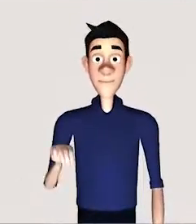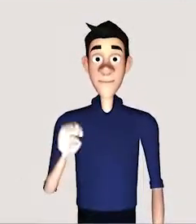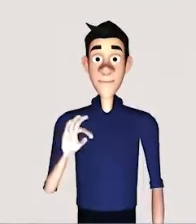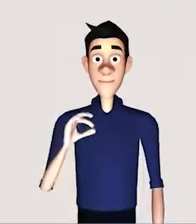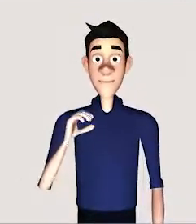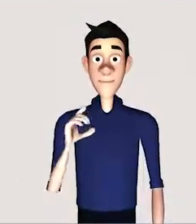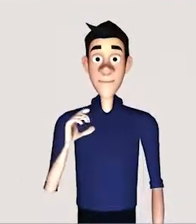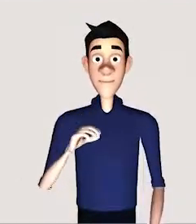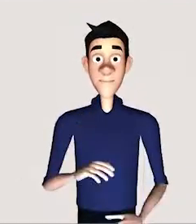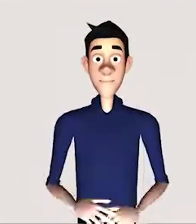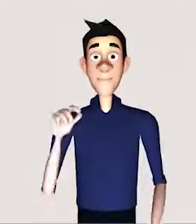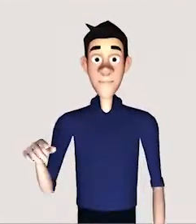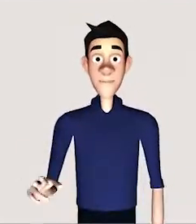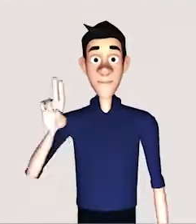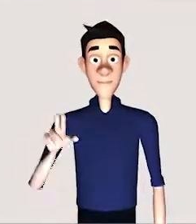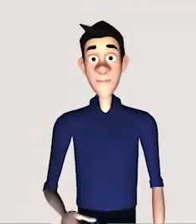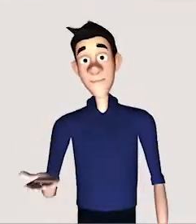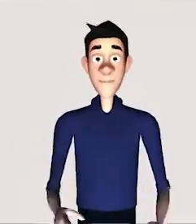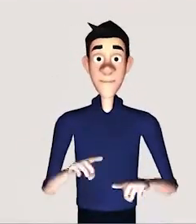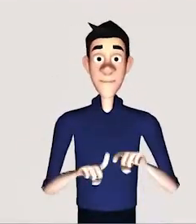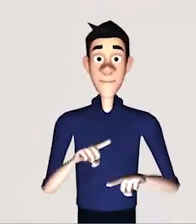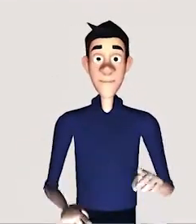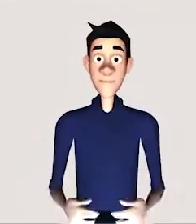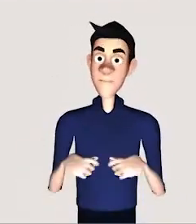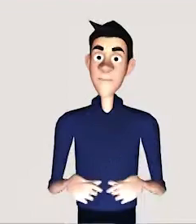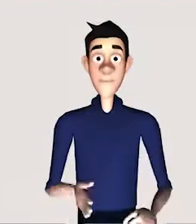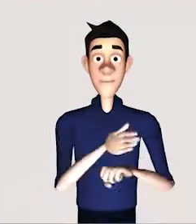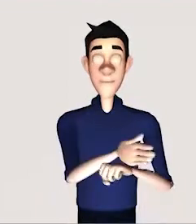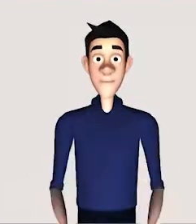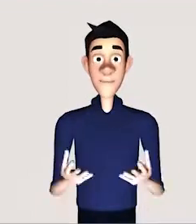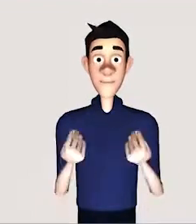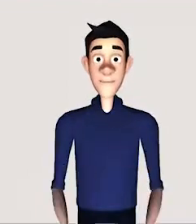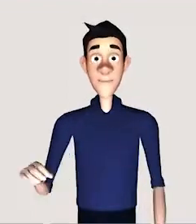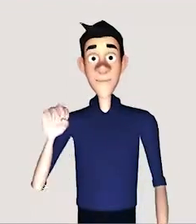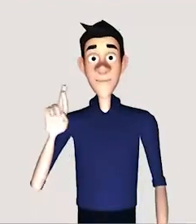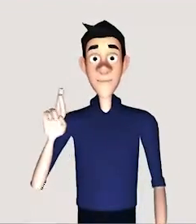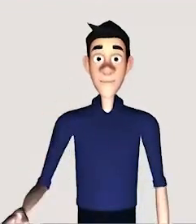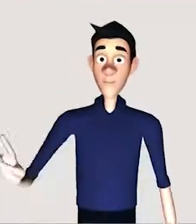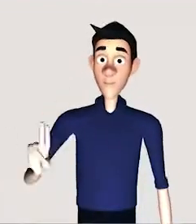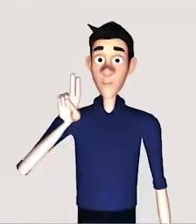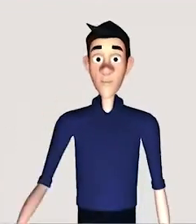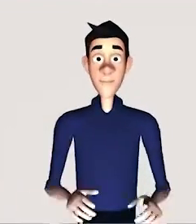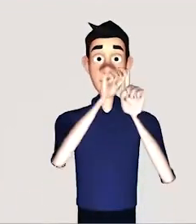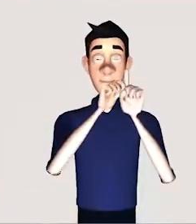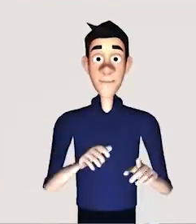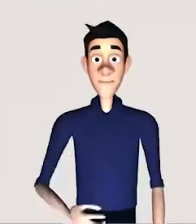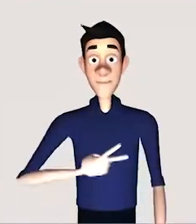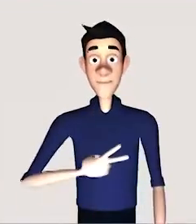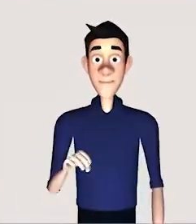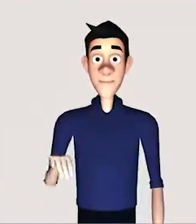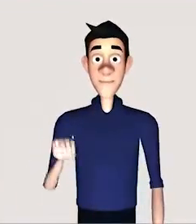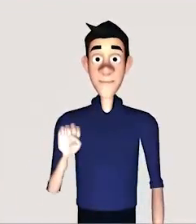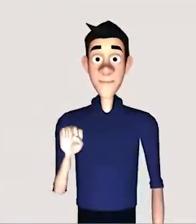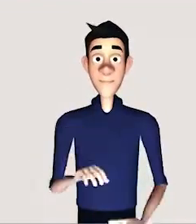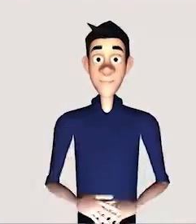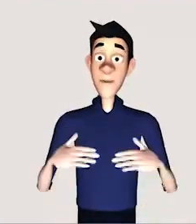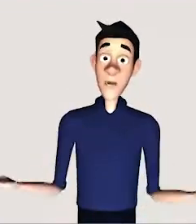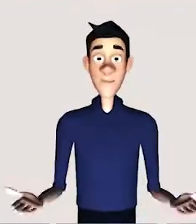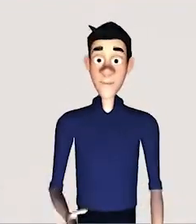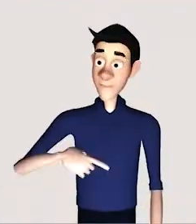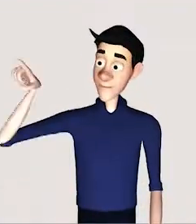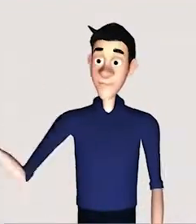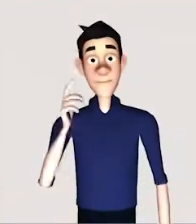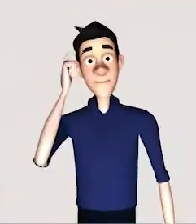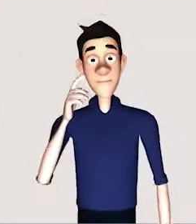esperam. E aí, definida a duração do estudo, pense em quem vai se envolver nesse estudo. Se